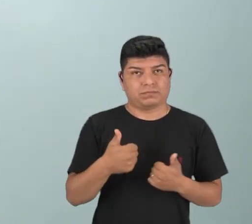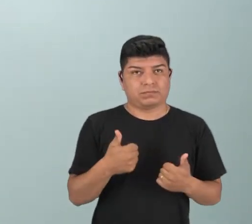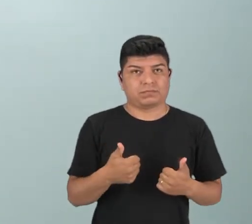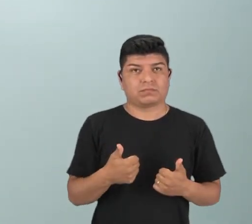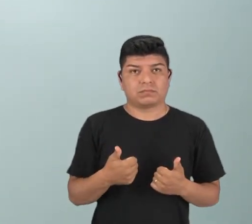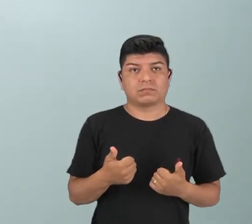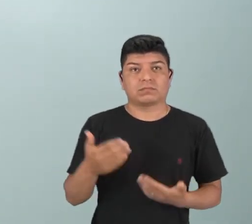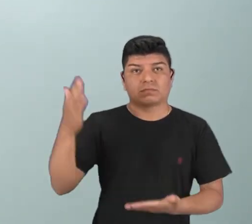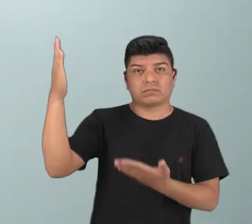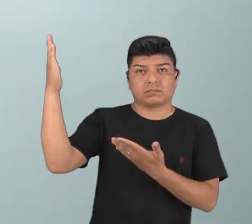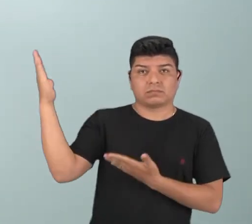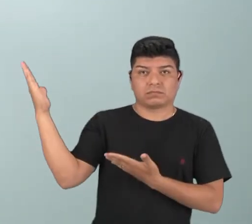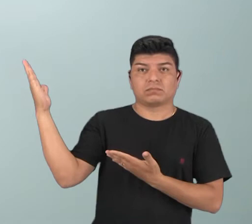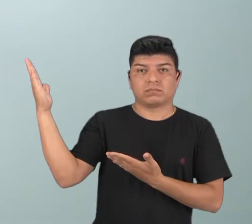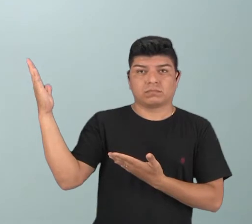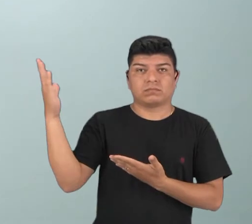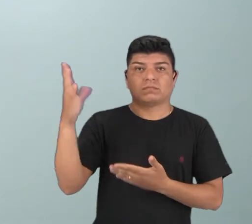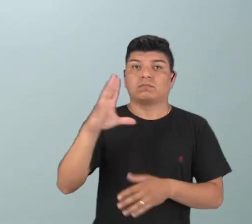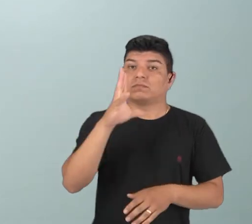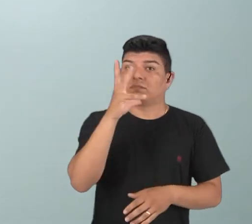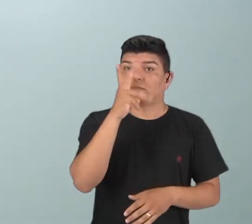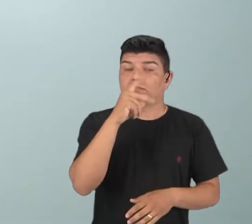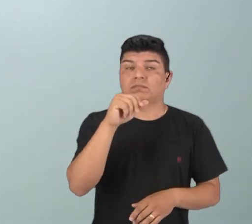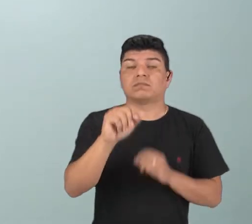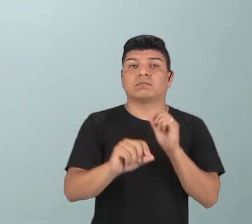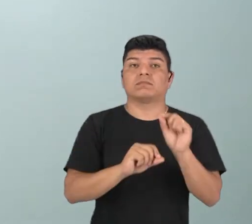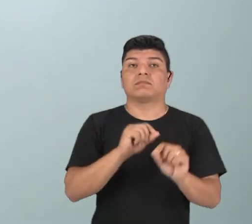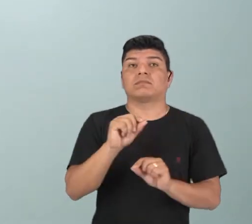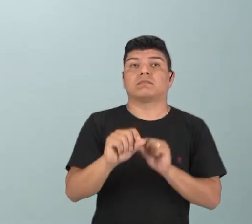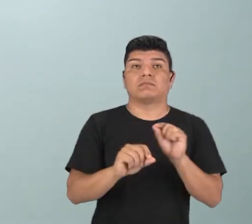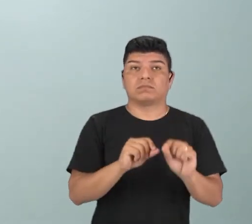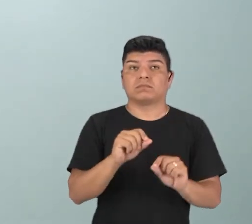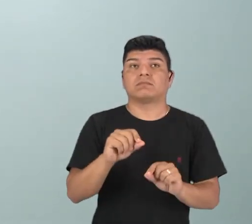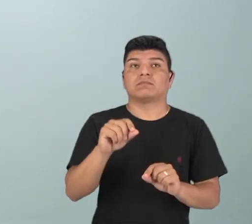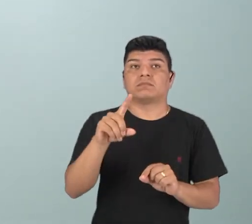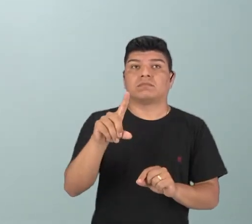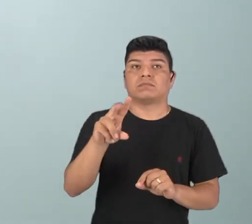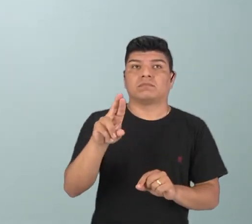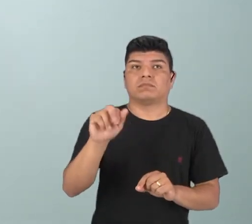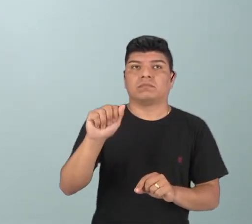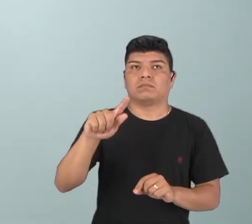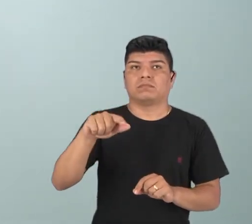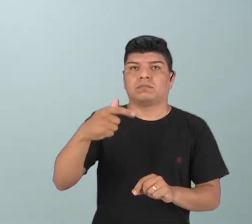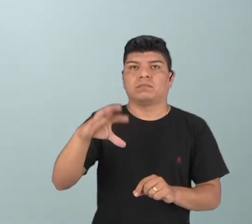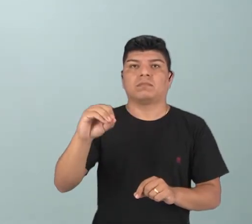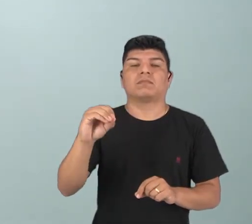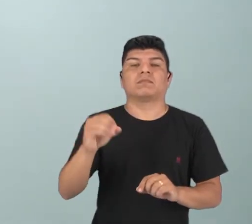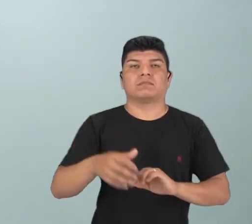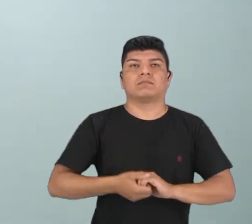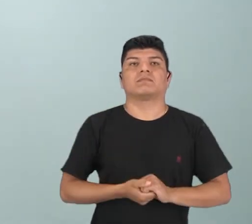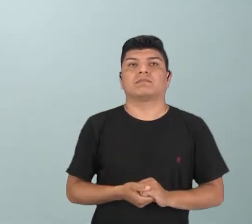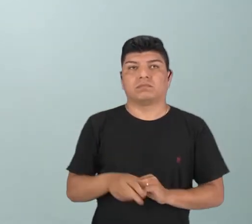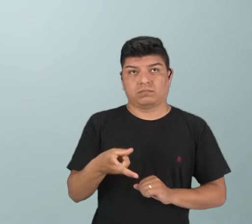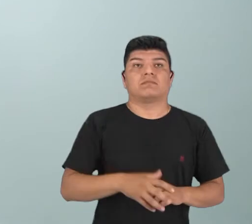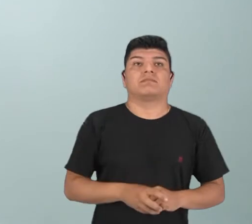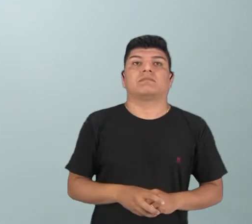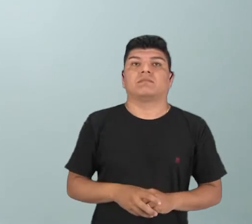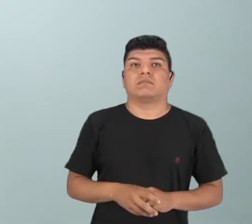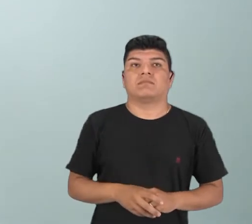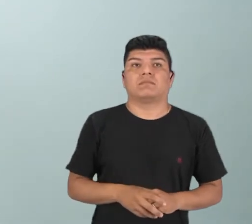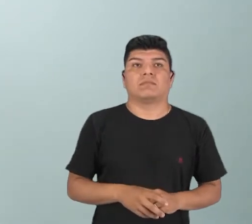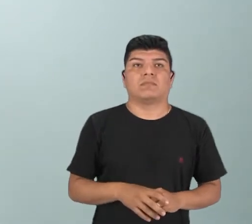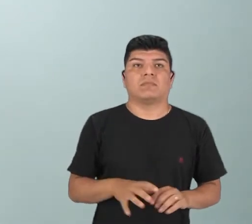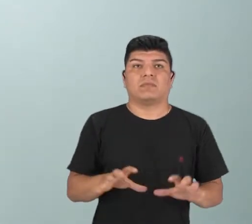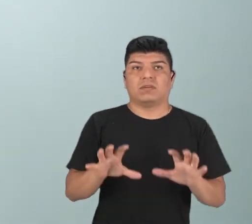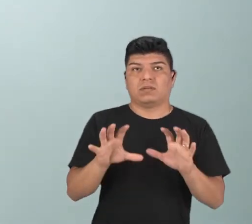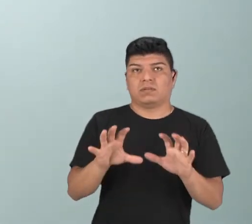Então, essa é a duração, a propriedade do som chamada duração, beleza? Então, vamos continuar. E